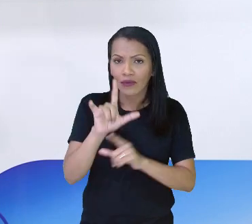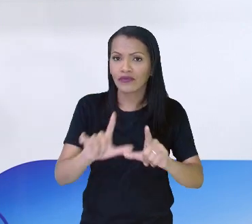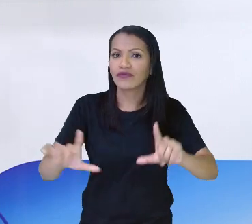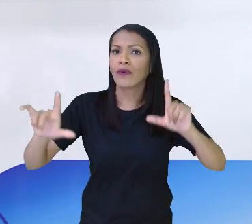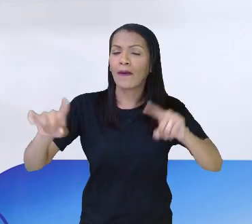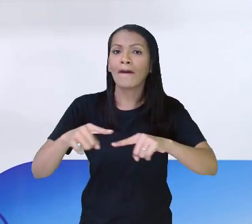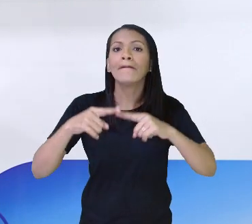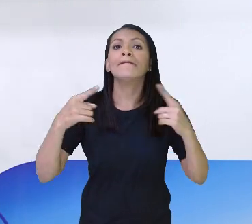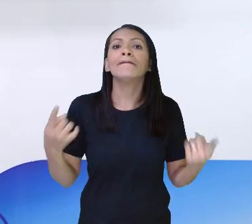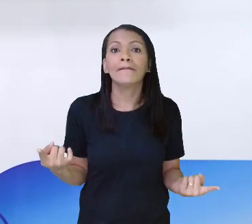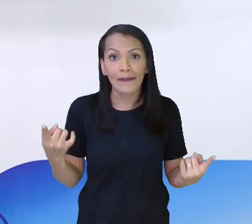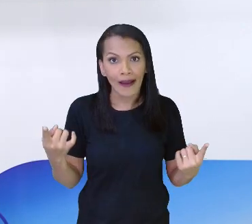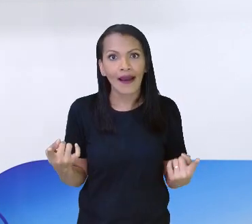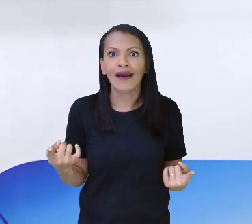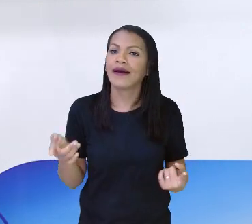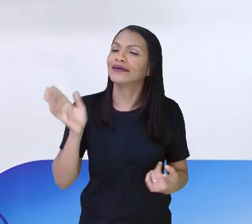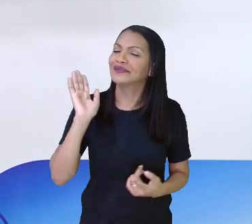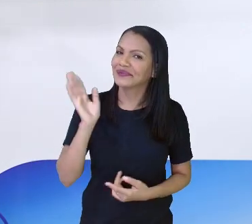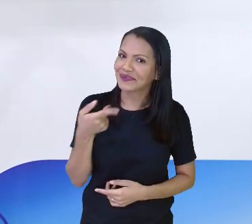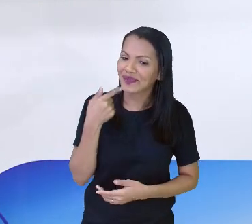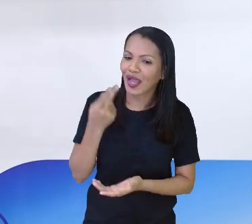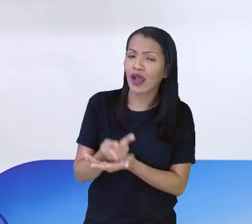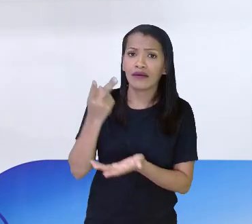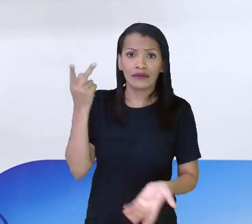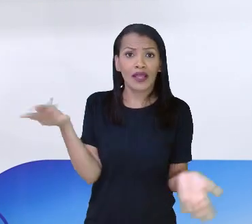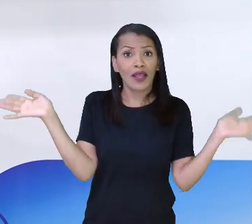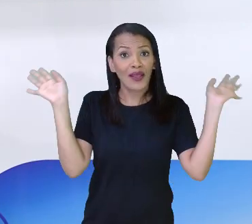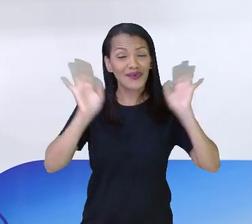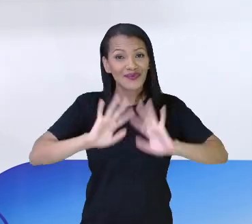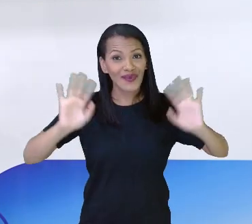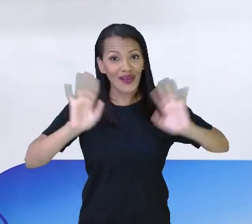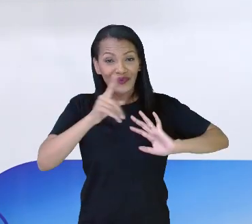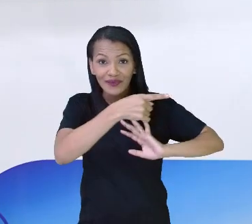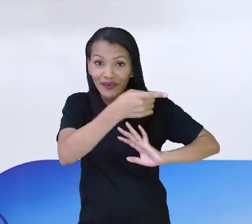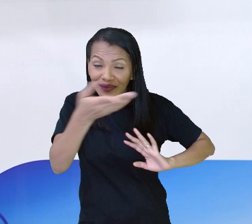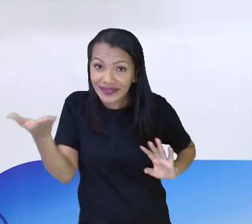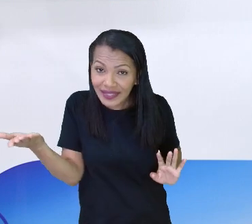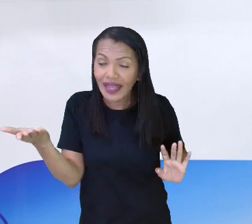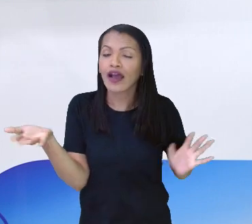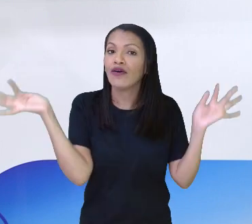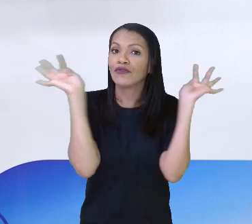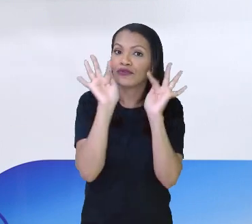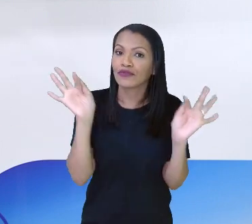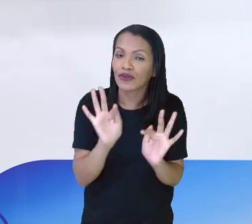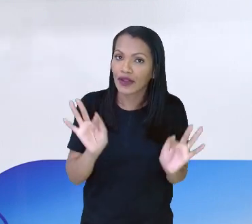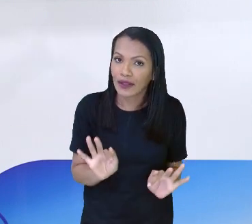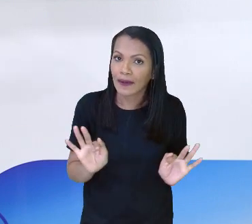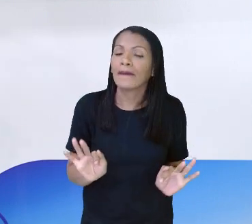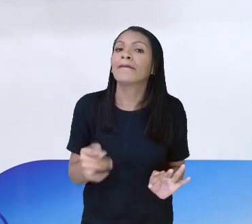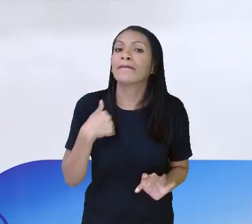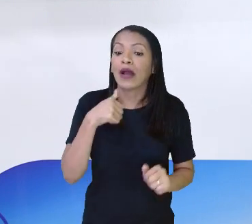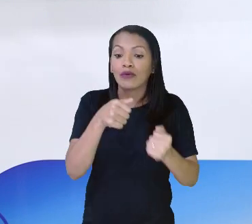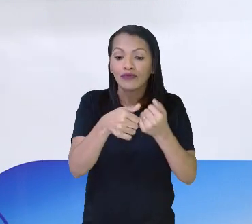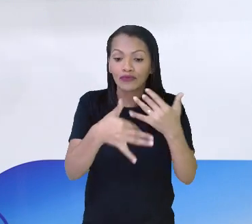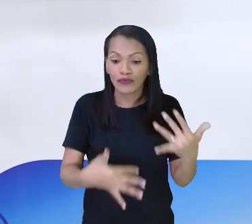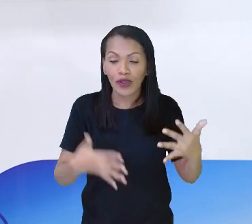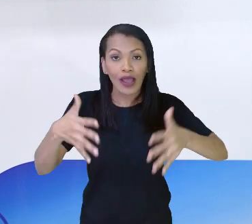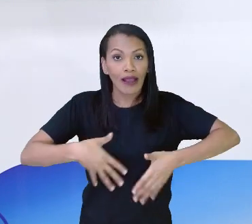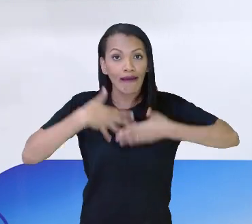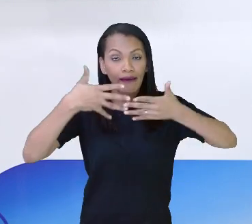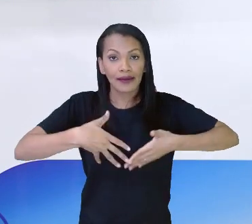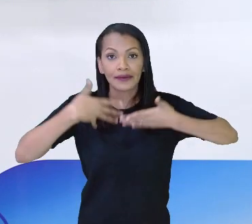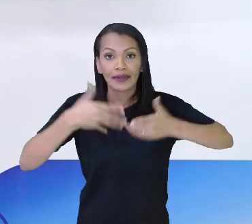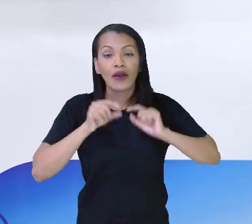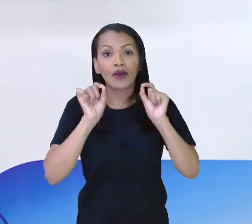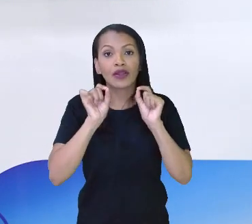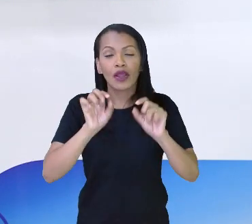na tela, mas faz parte do show. Me despeço de vocês agora. Feliz da vida. Vou pro chat ali animadíssima.